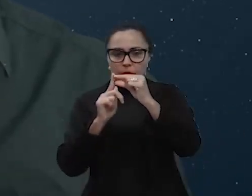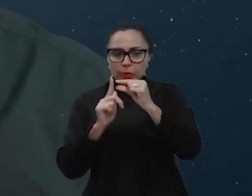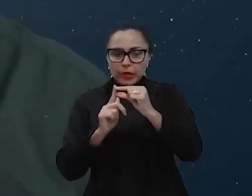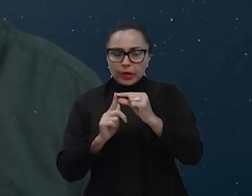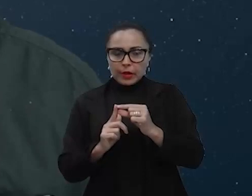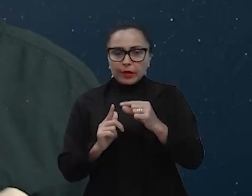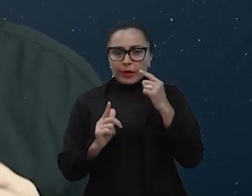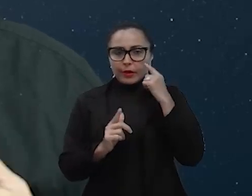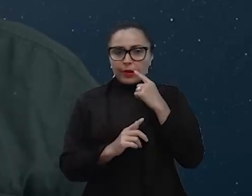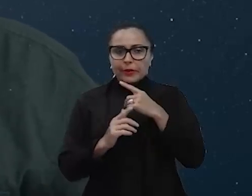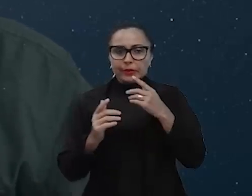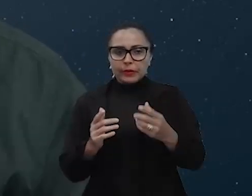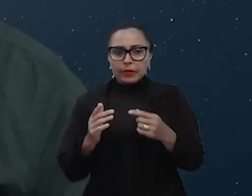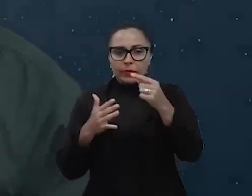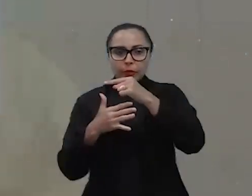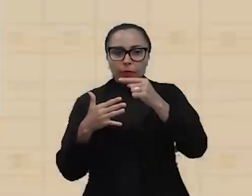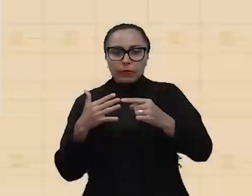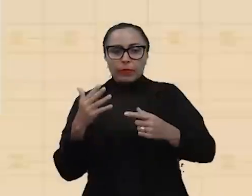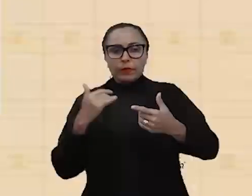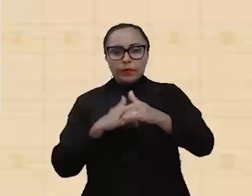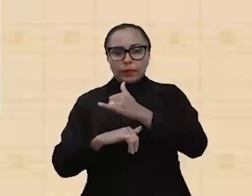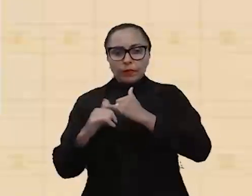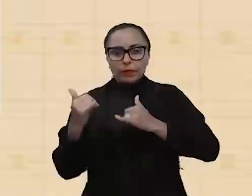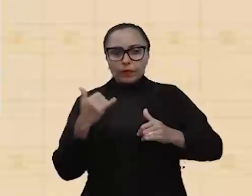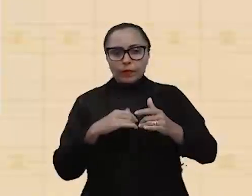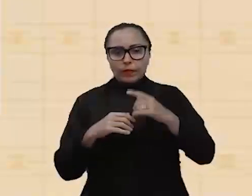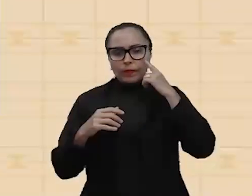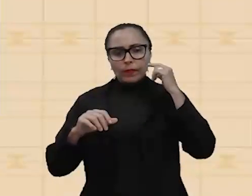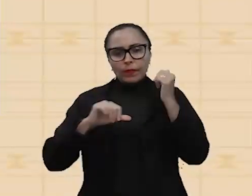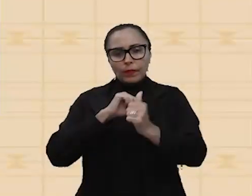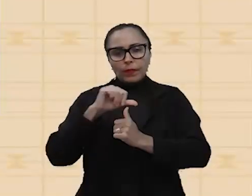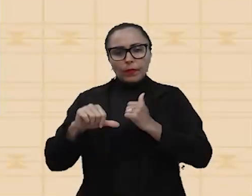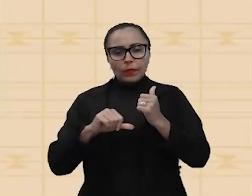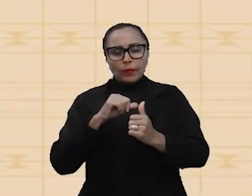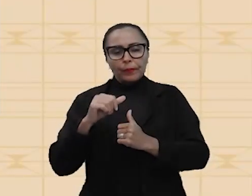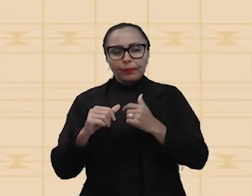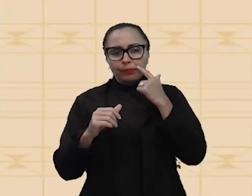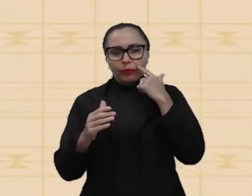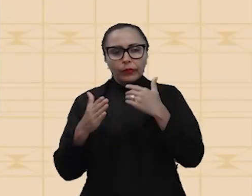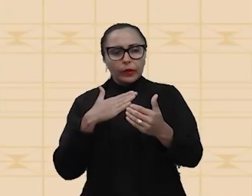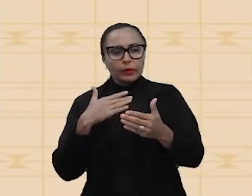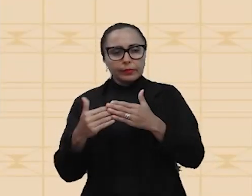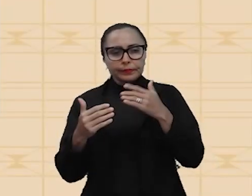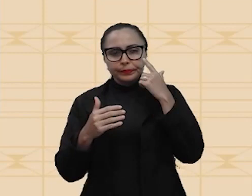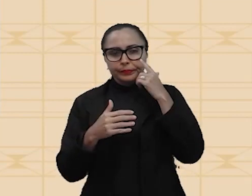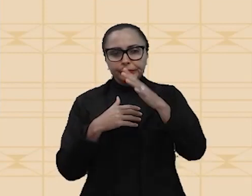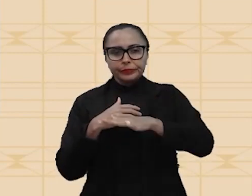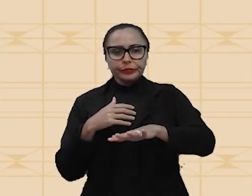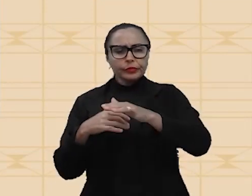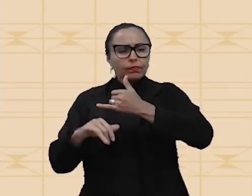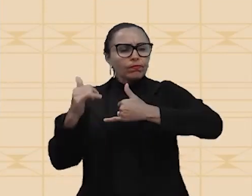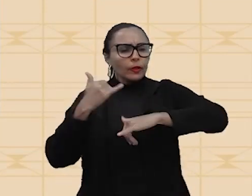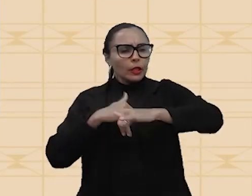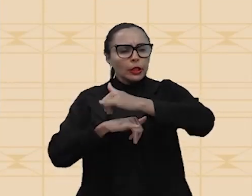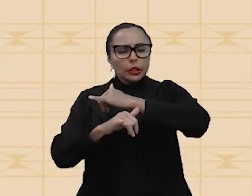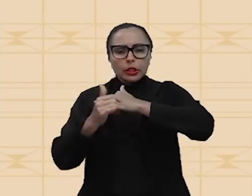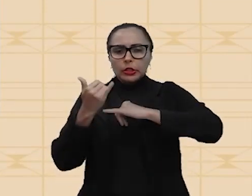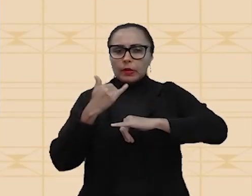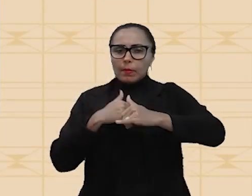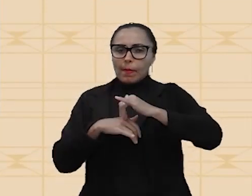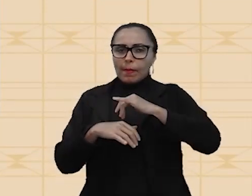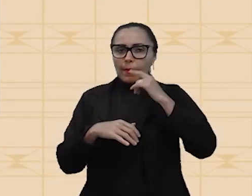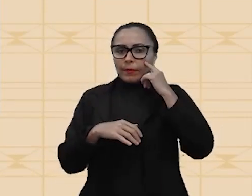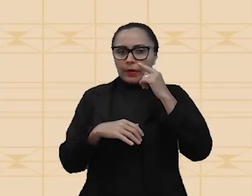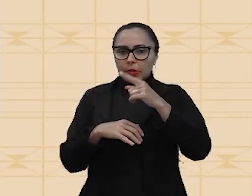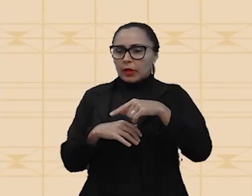componente eletrônico que vai transformar qualquer modalidade de energia em energia elétrica. Esses geradores,